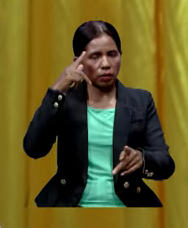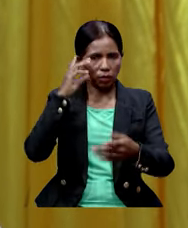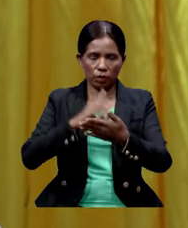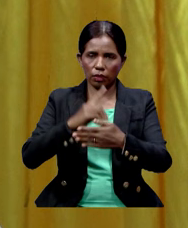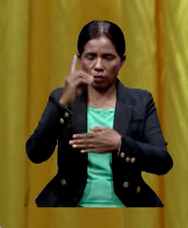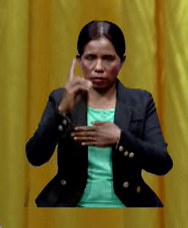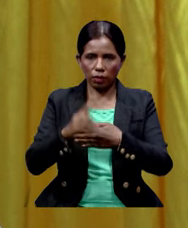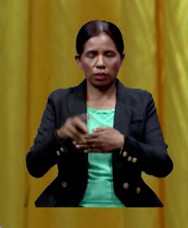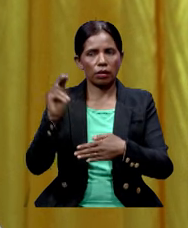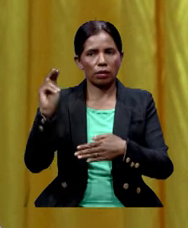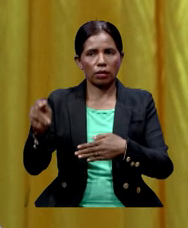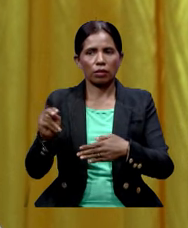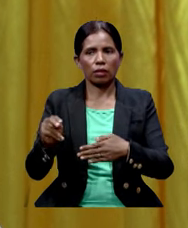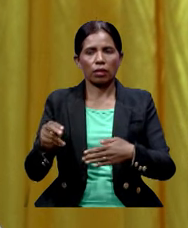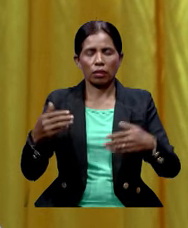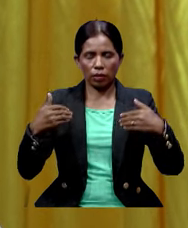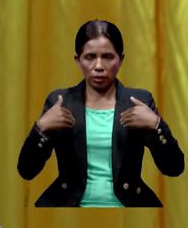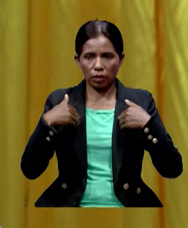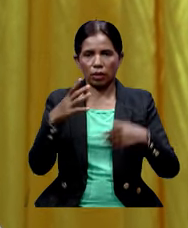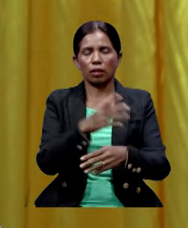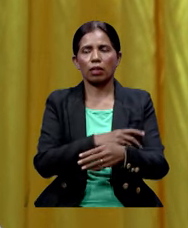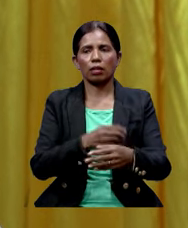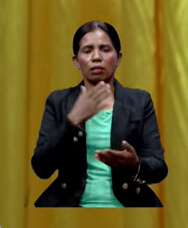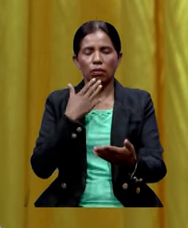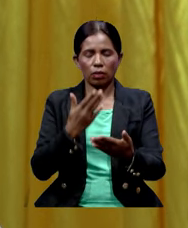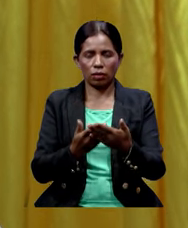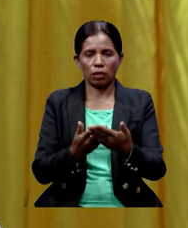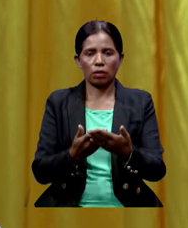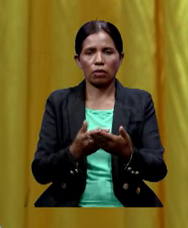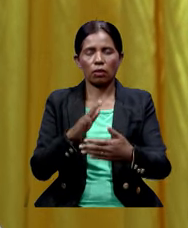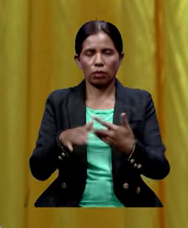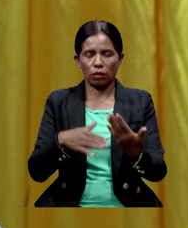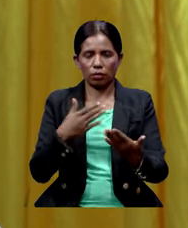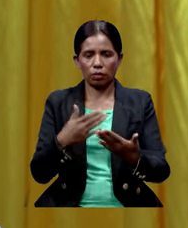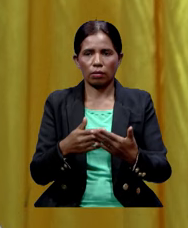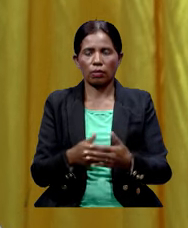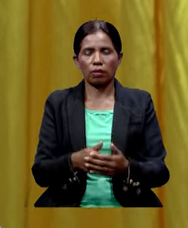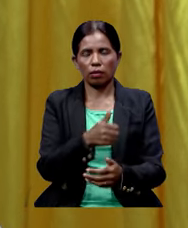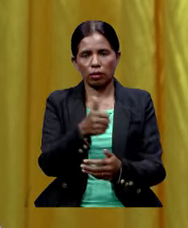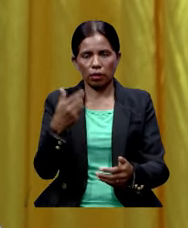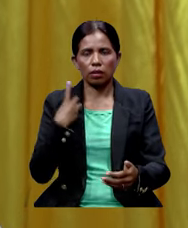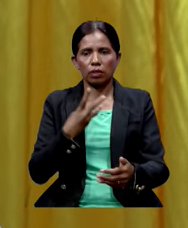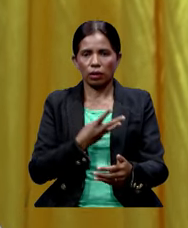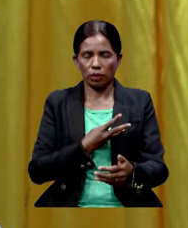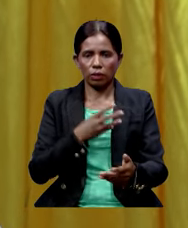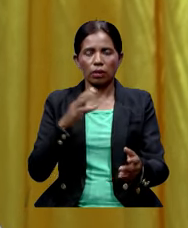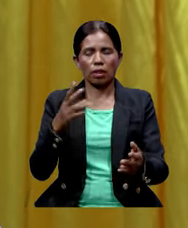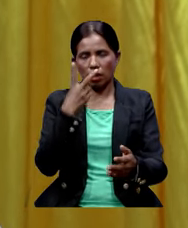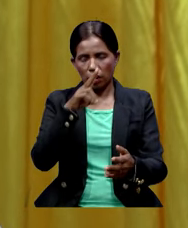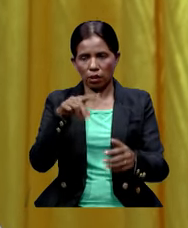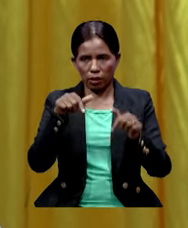desenvolvimento, neve e a contexto, evento, possa. E daí está o tu assiste em